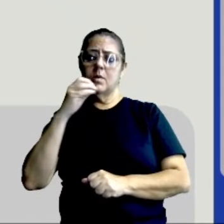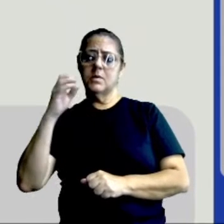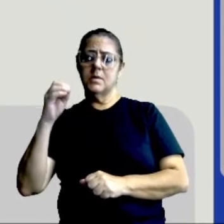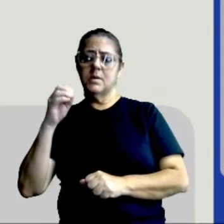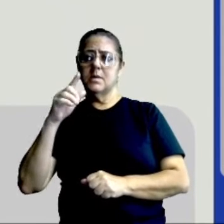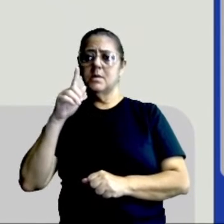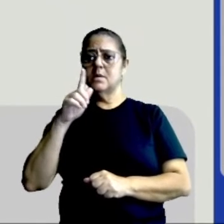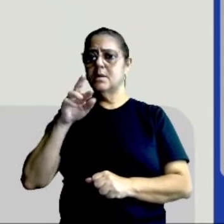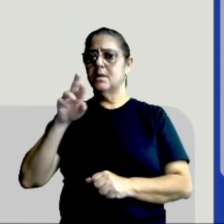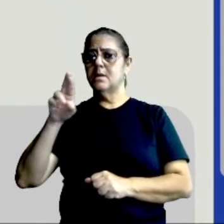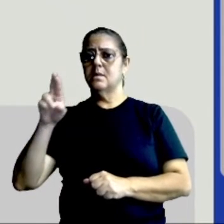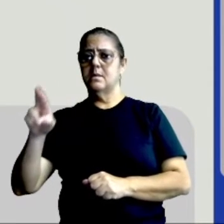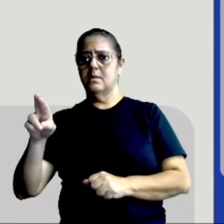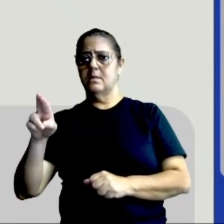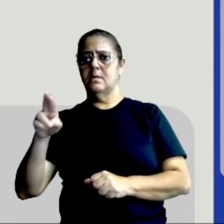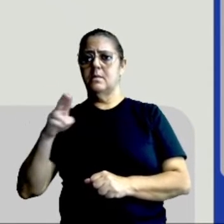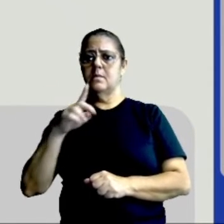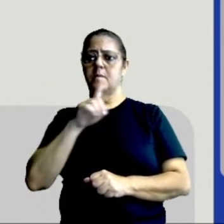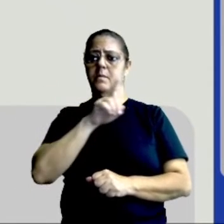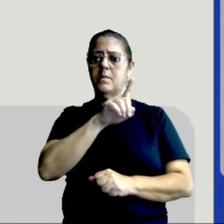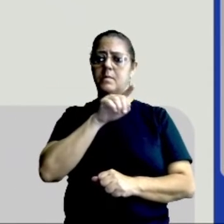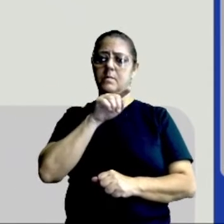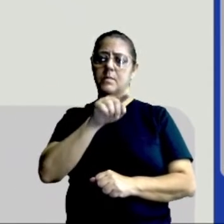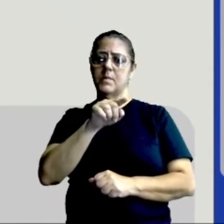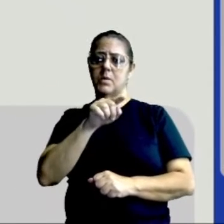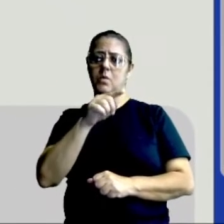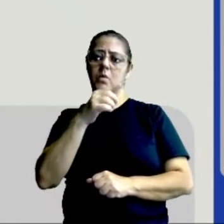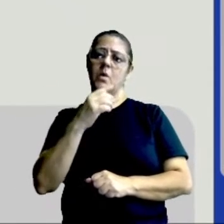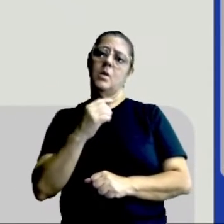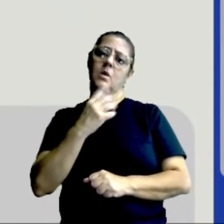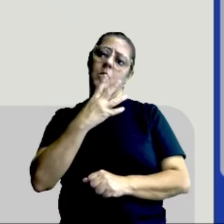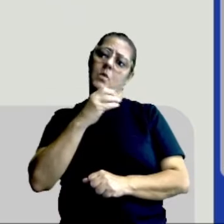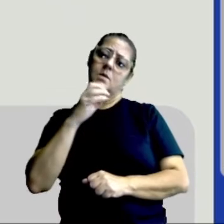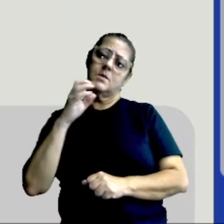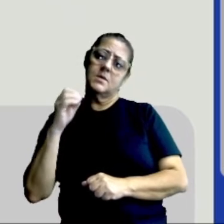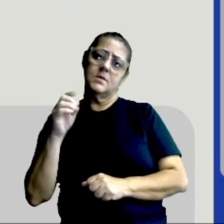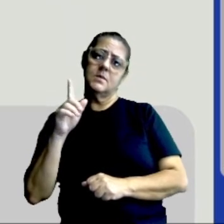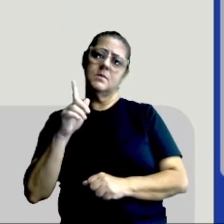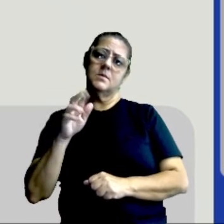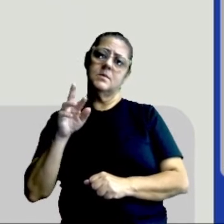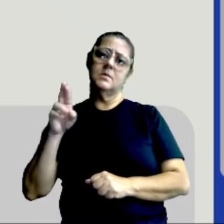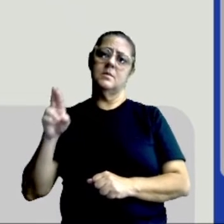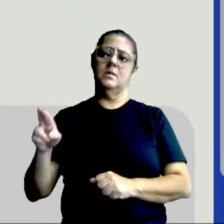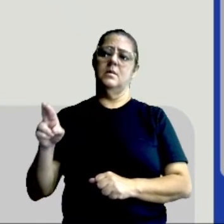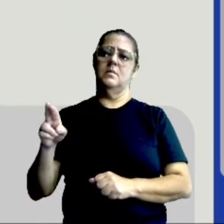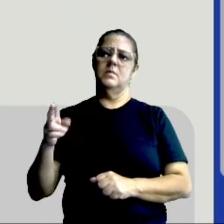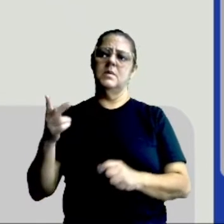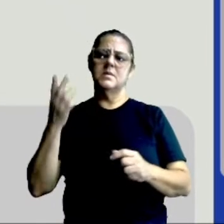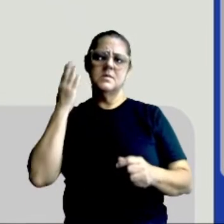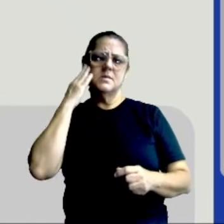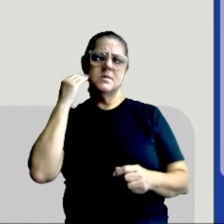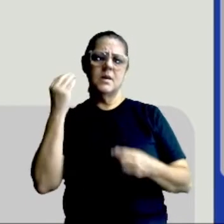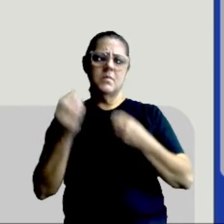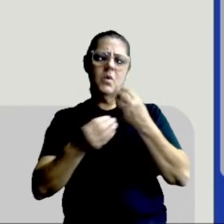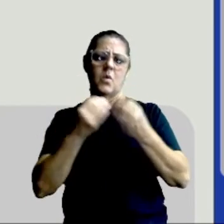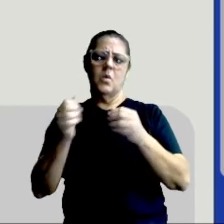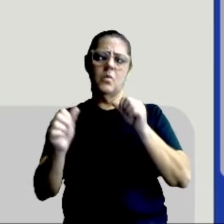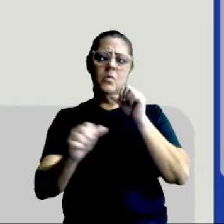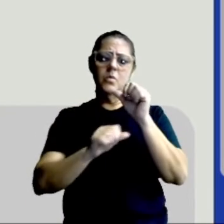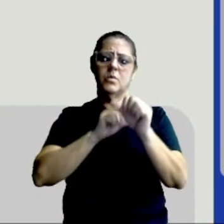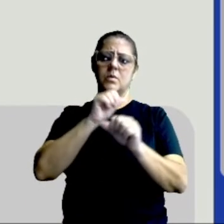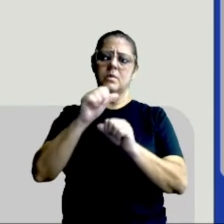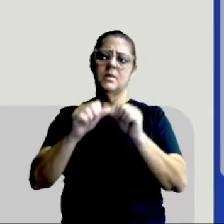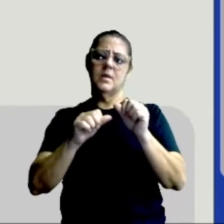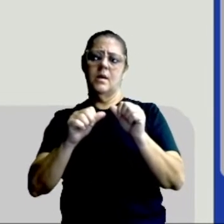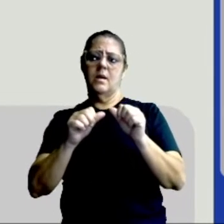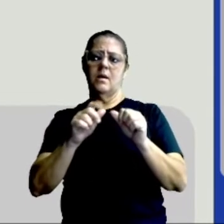1.400 gramas. 1.400 gramas. Será que vocês já sabem converter grama em